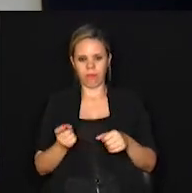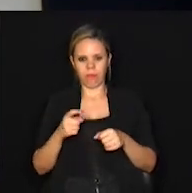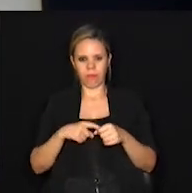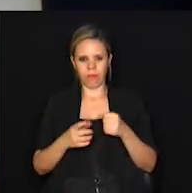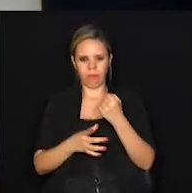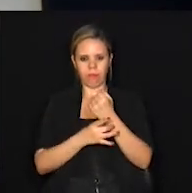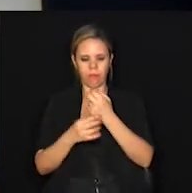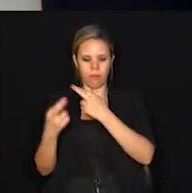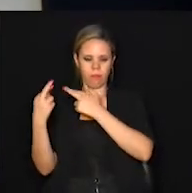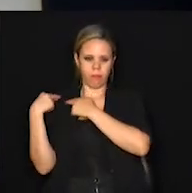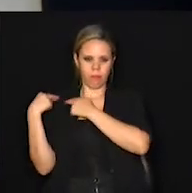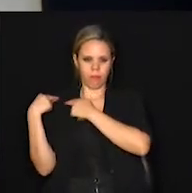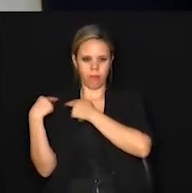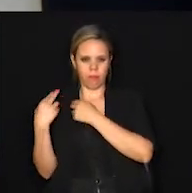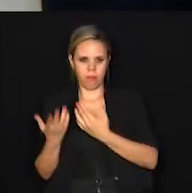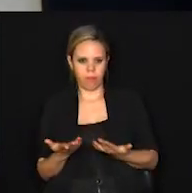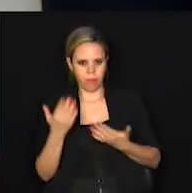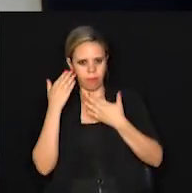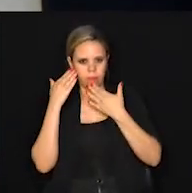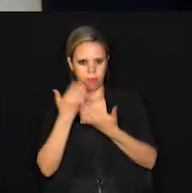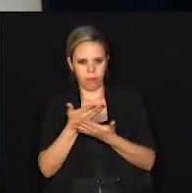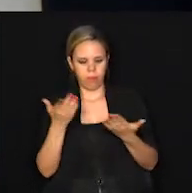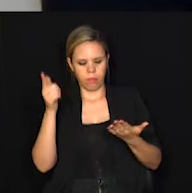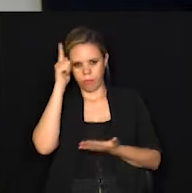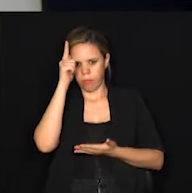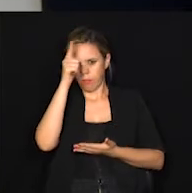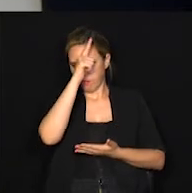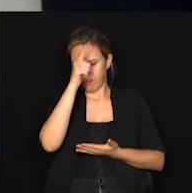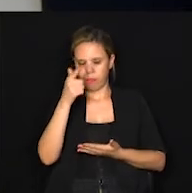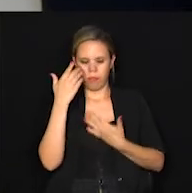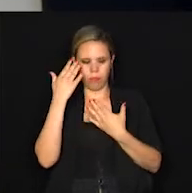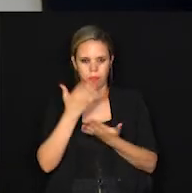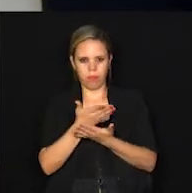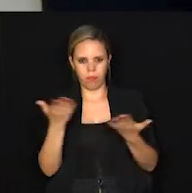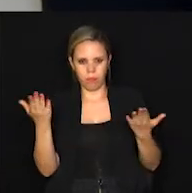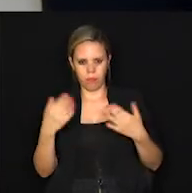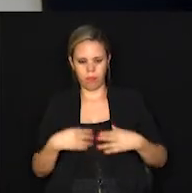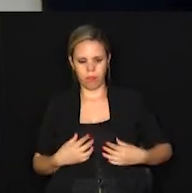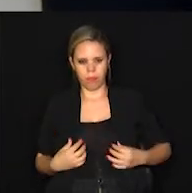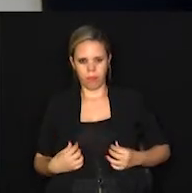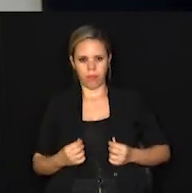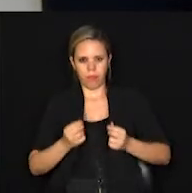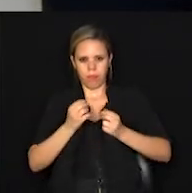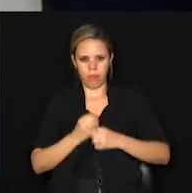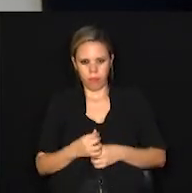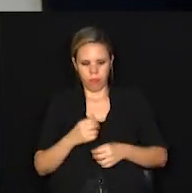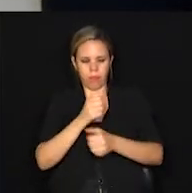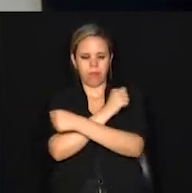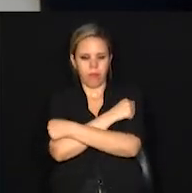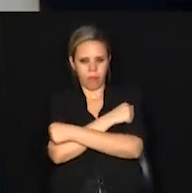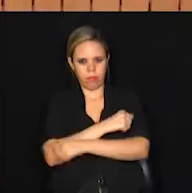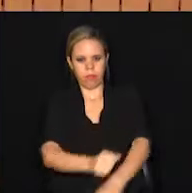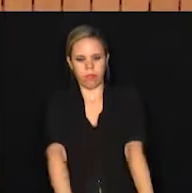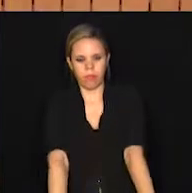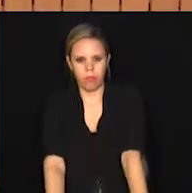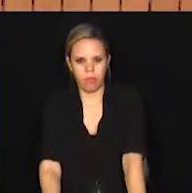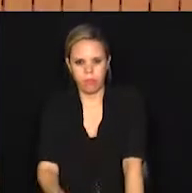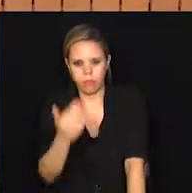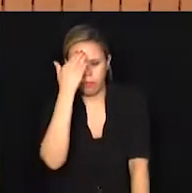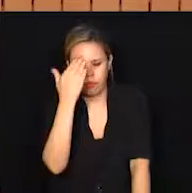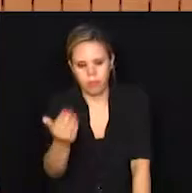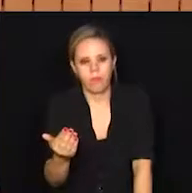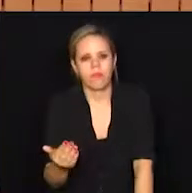para escuta da comunidade, né, como foi feita uma pesquisa aí no site da prefeitura, para escuta da comunidade, se de